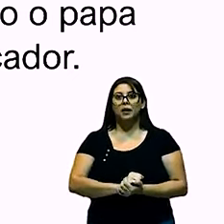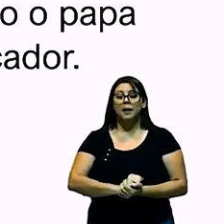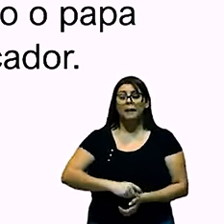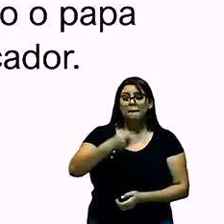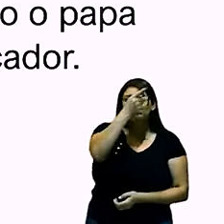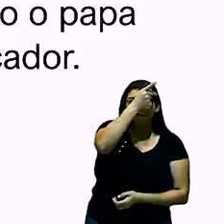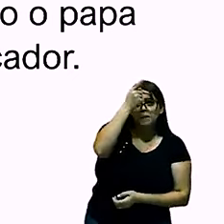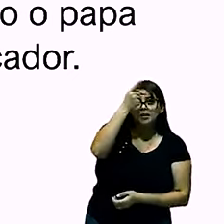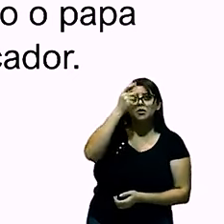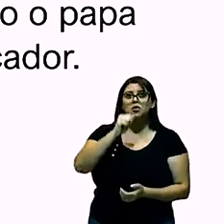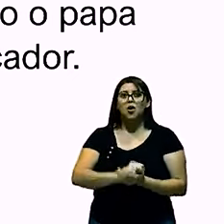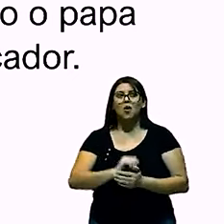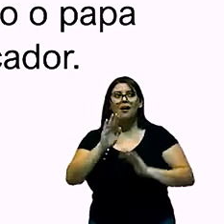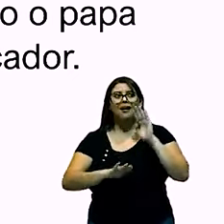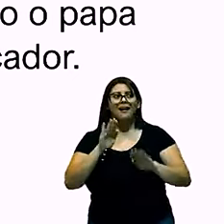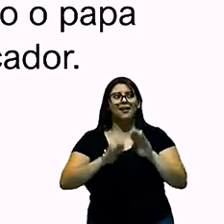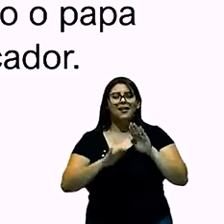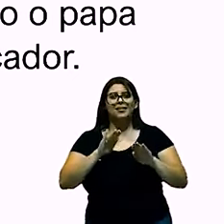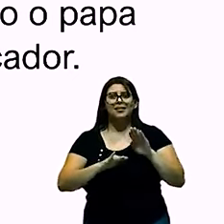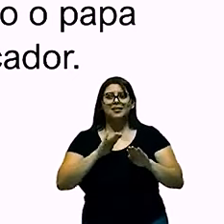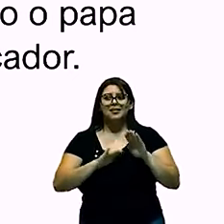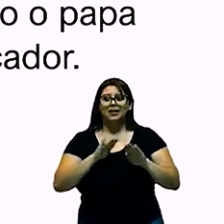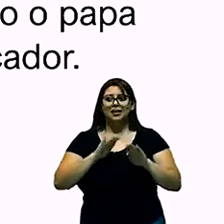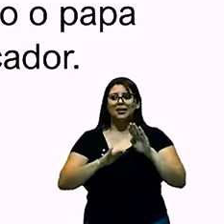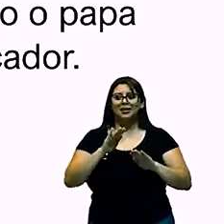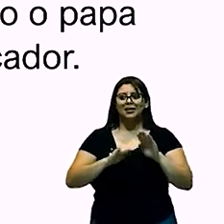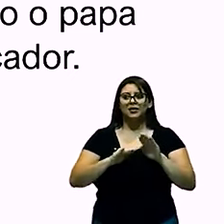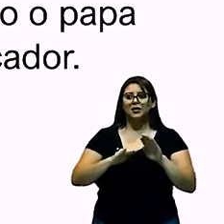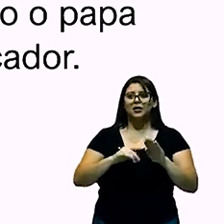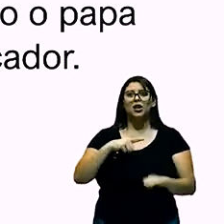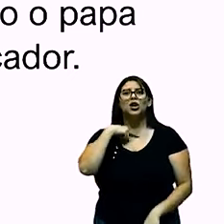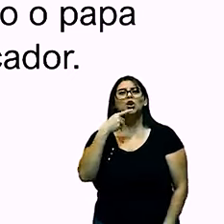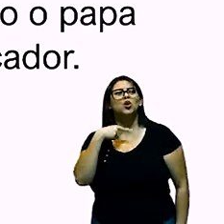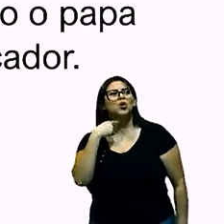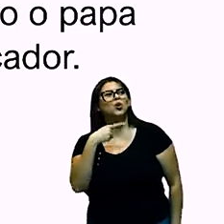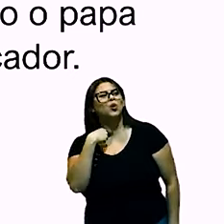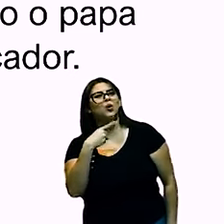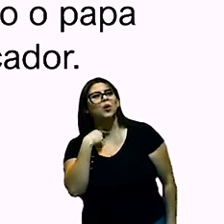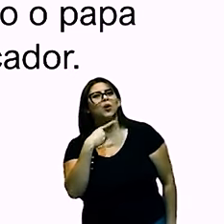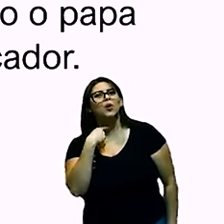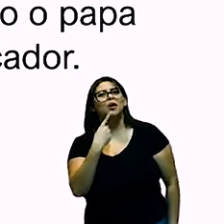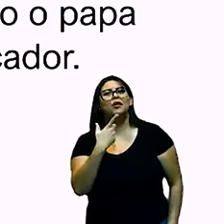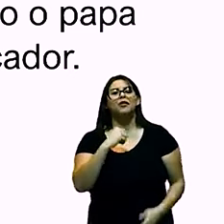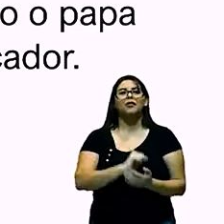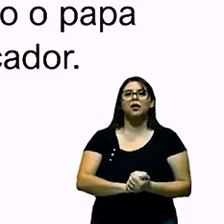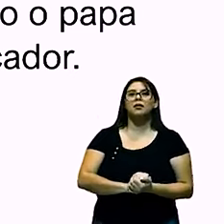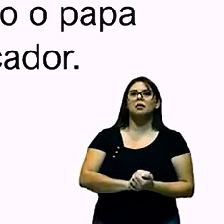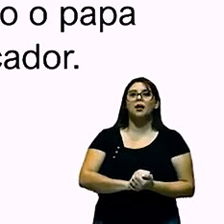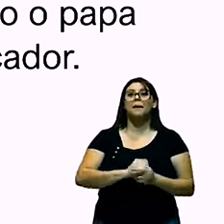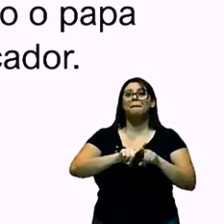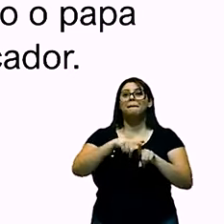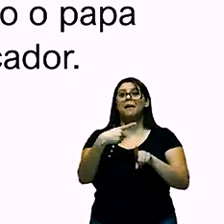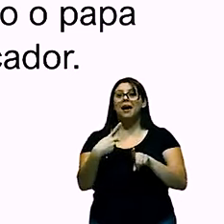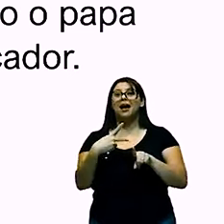se o Papa tinha mesmo intenção o bem do pecador, não é? O pessoal, como as indulgências de Lutero que